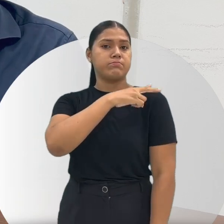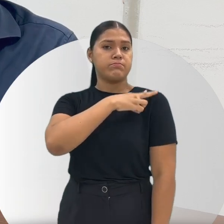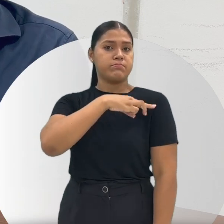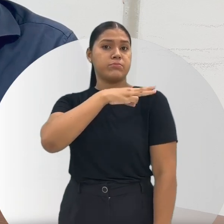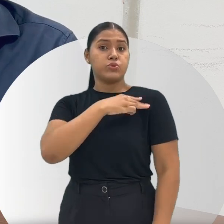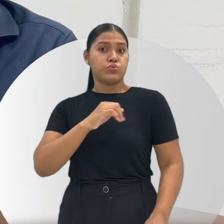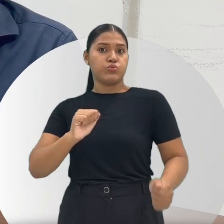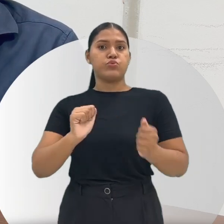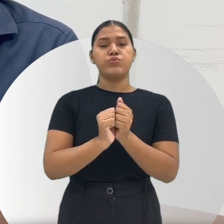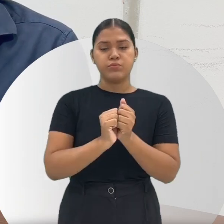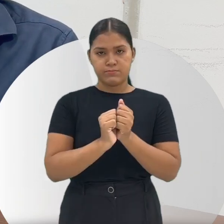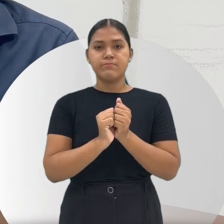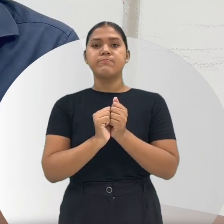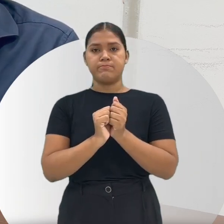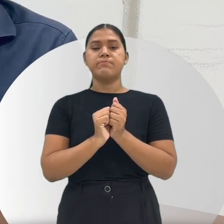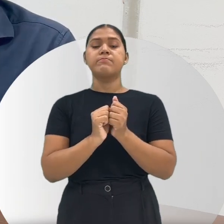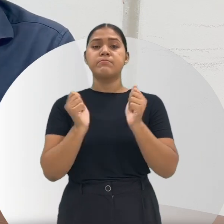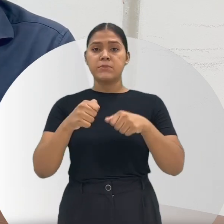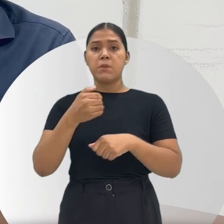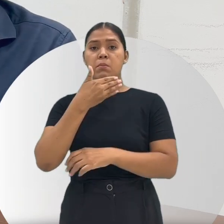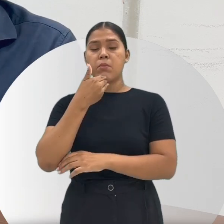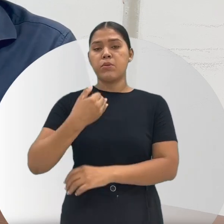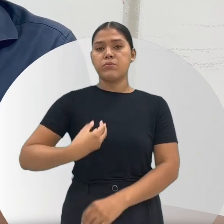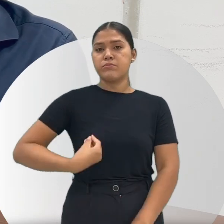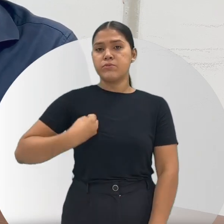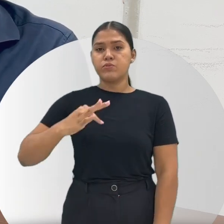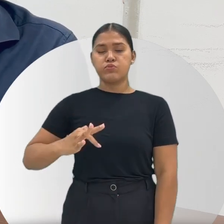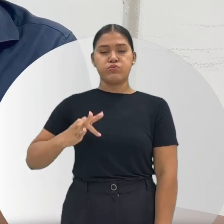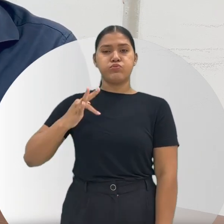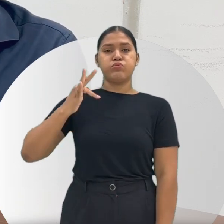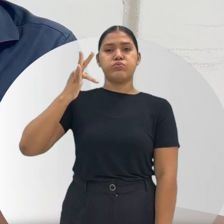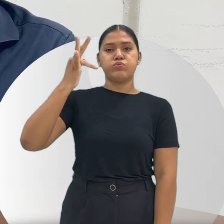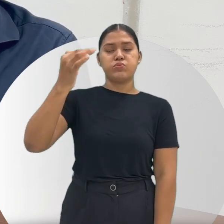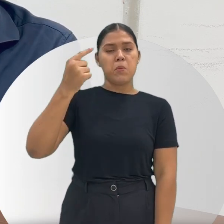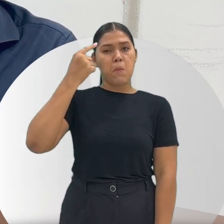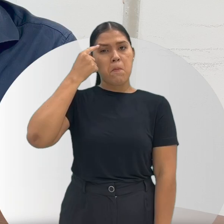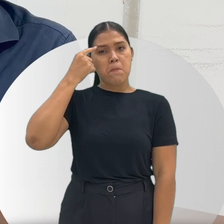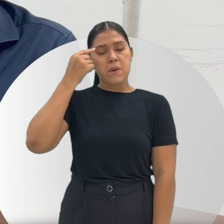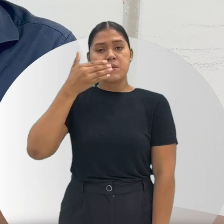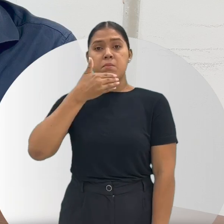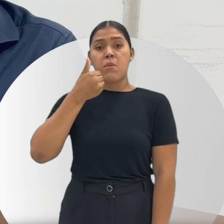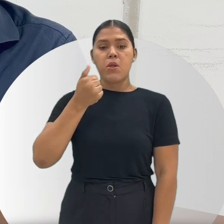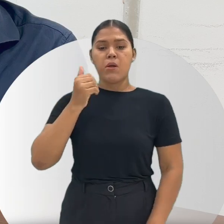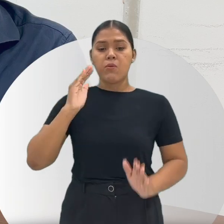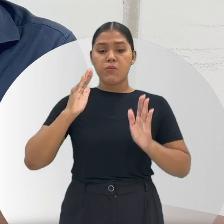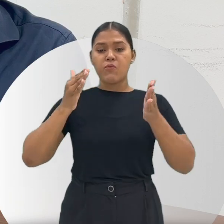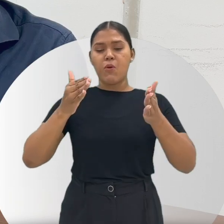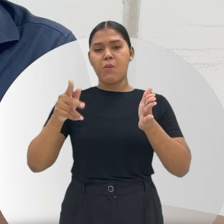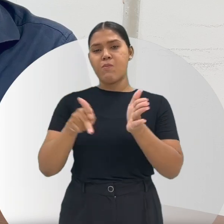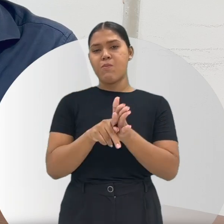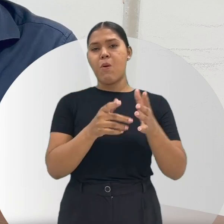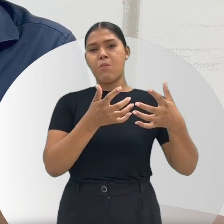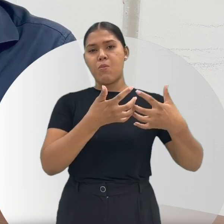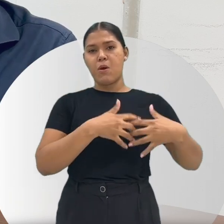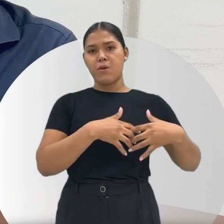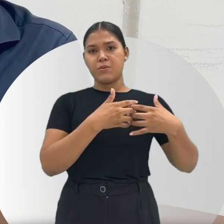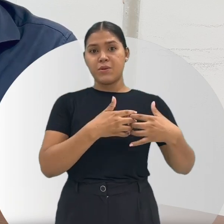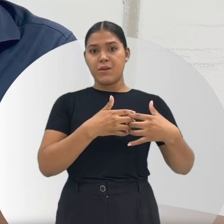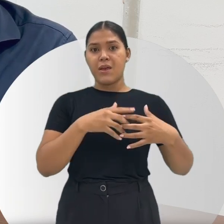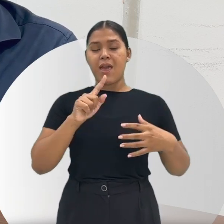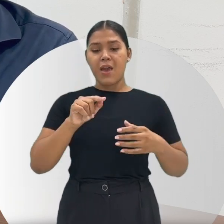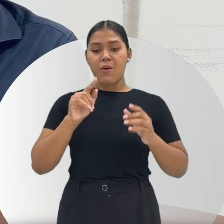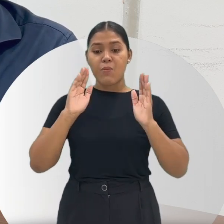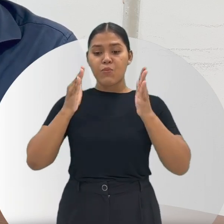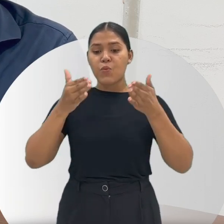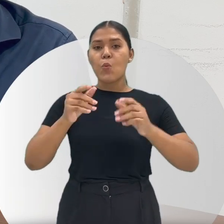seu futuro, poder mudar de vida, que eu acho que essa é a filosofia da nossa instituição. Educação transformadora,